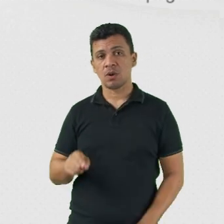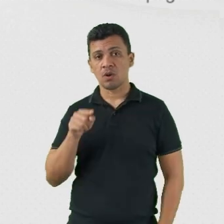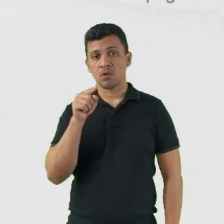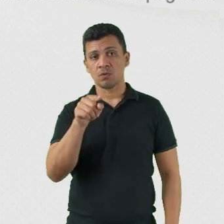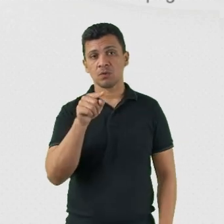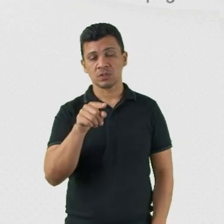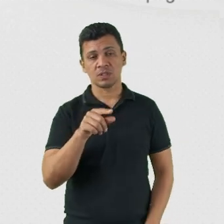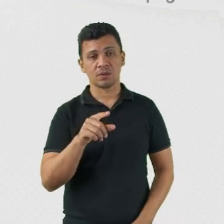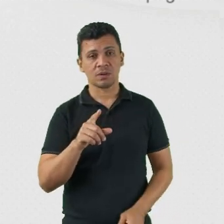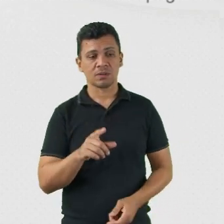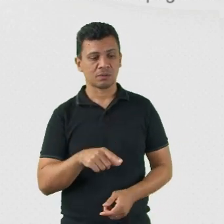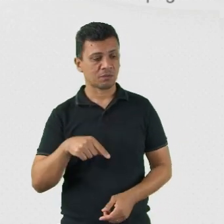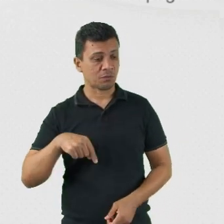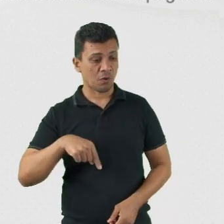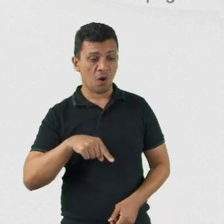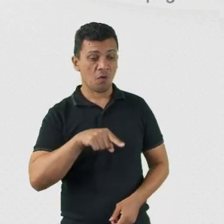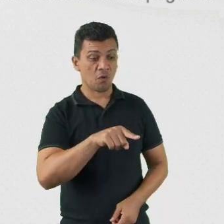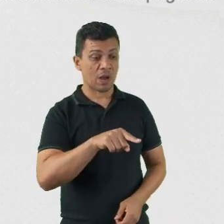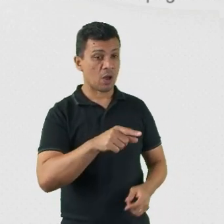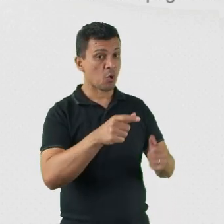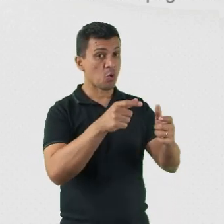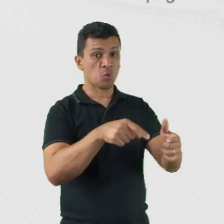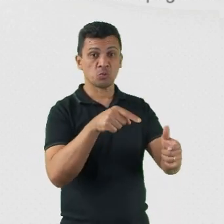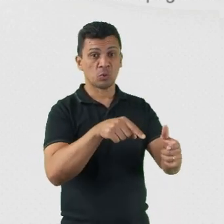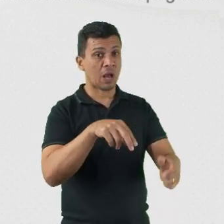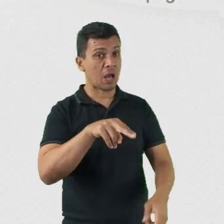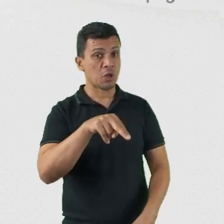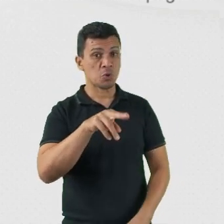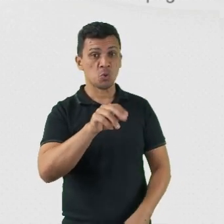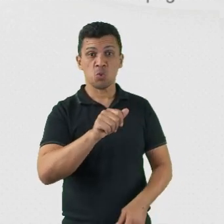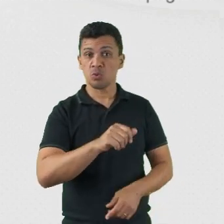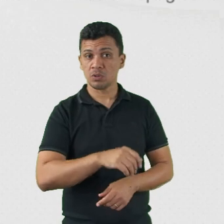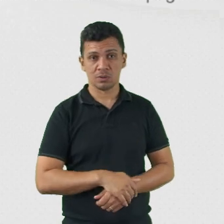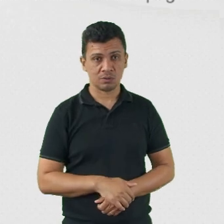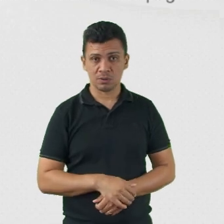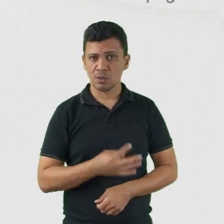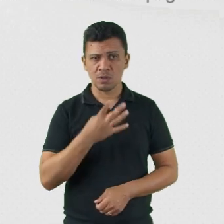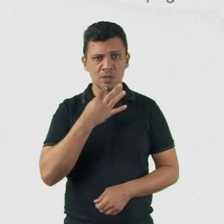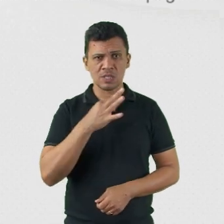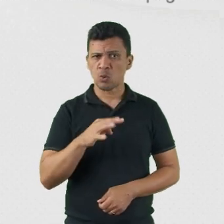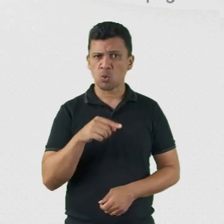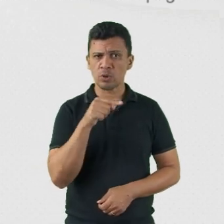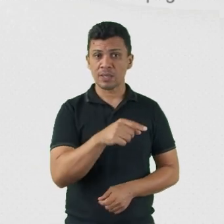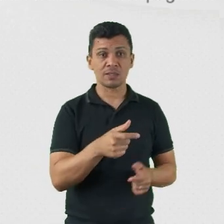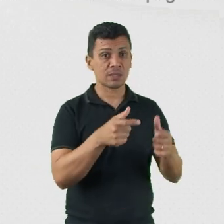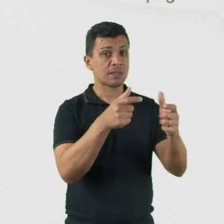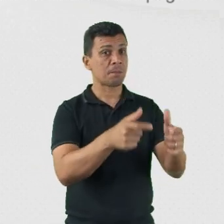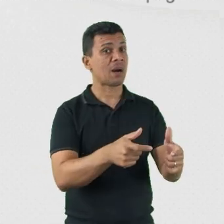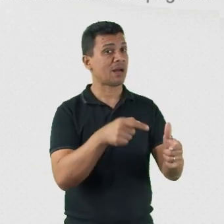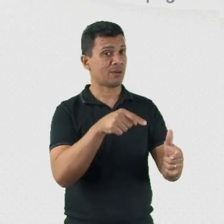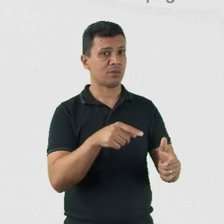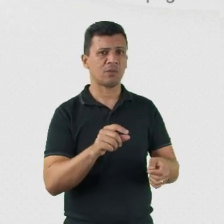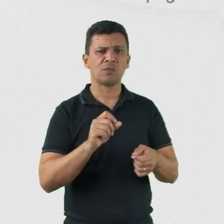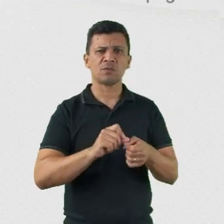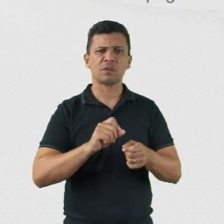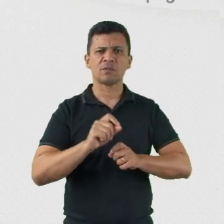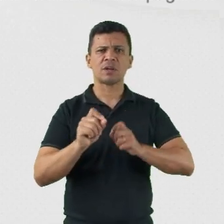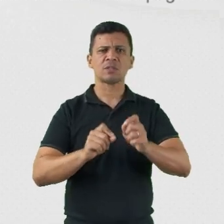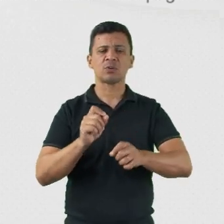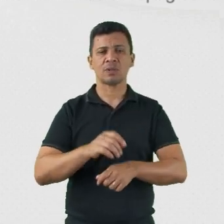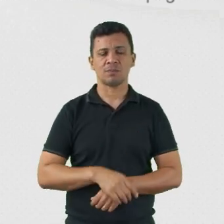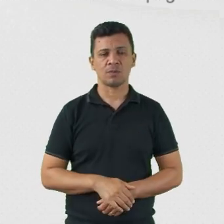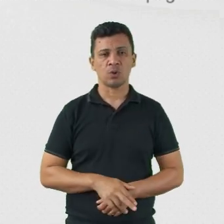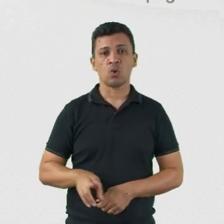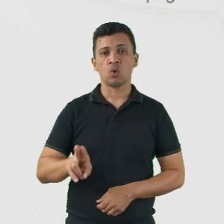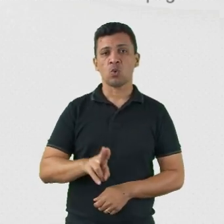fazendo um deslocamento para um lugar que você nunca foi, para um bairro que você não conhece. O que você vai fazer? Hoje em dia, a